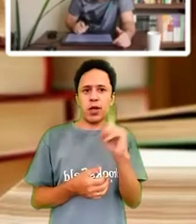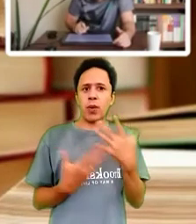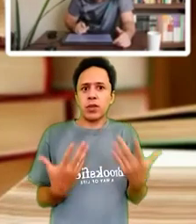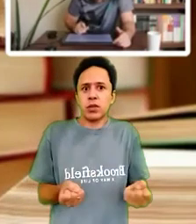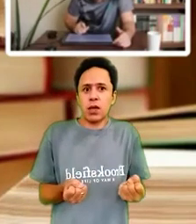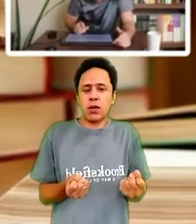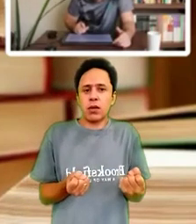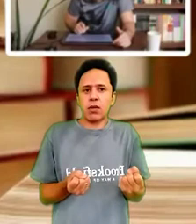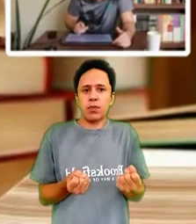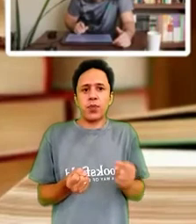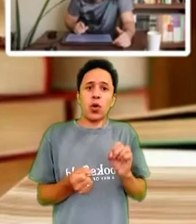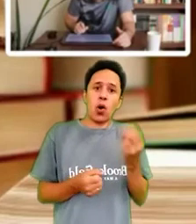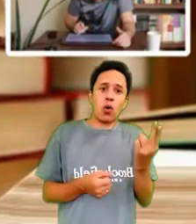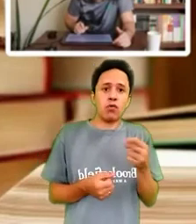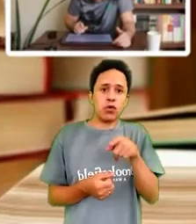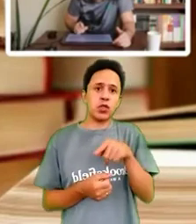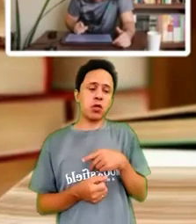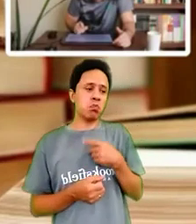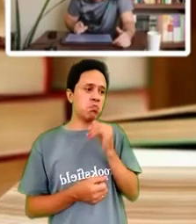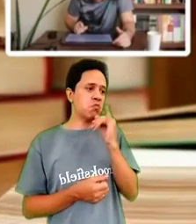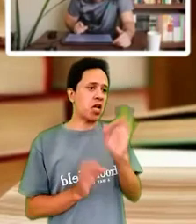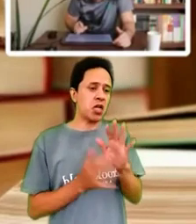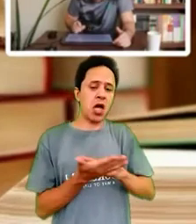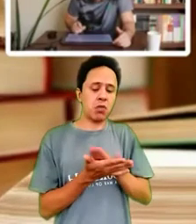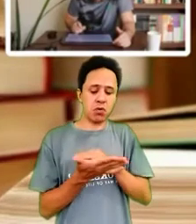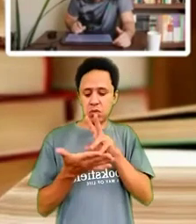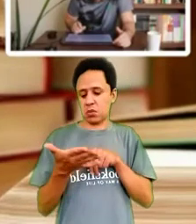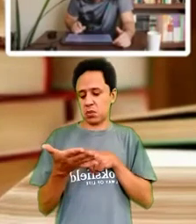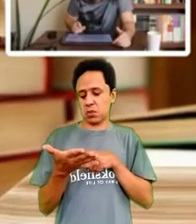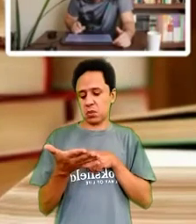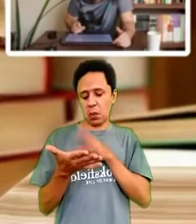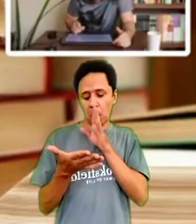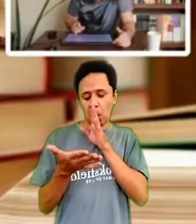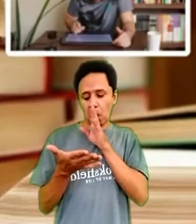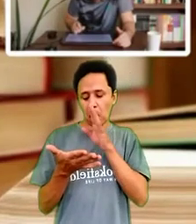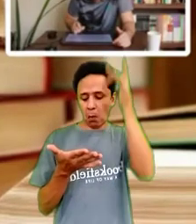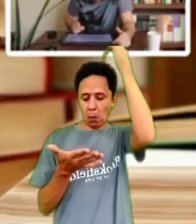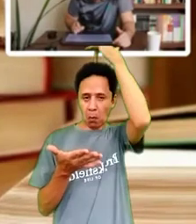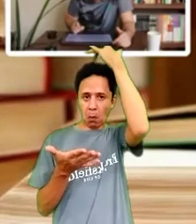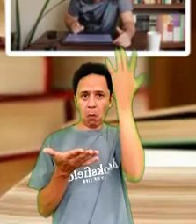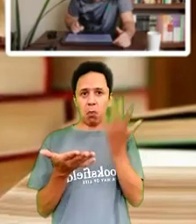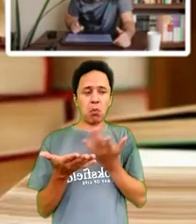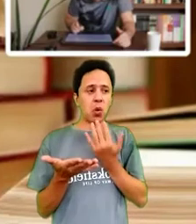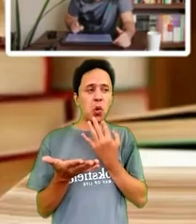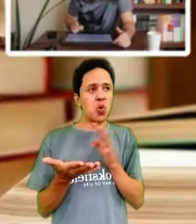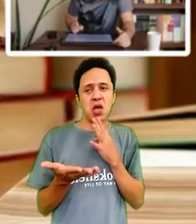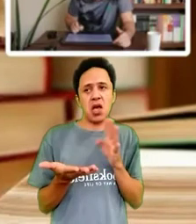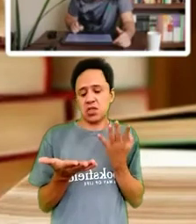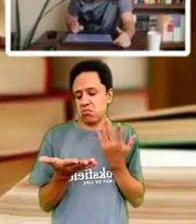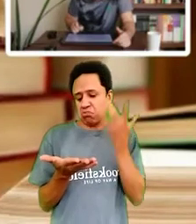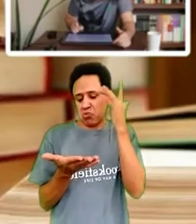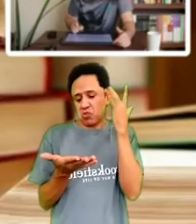não aceitar, ou então você nem chega a falar porque você não lê. Entende? Então, temos várias coisas